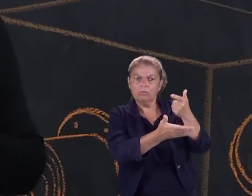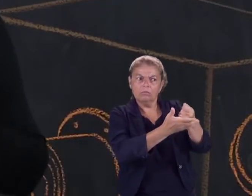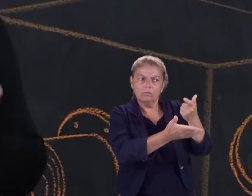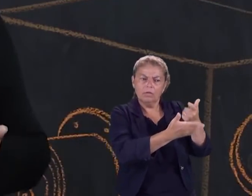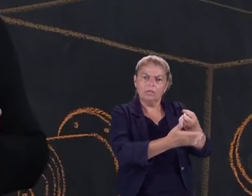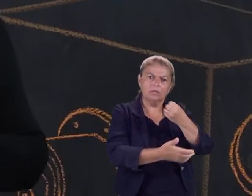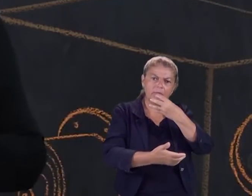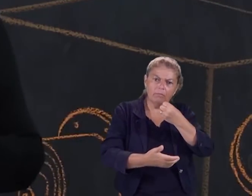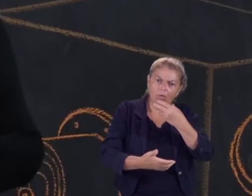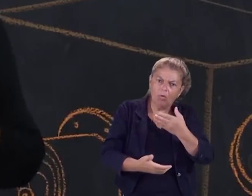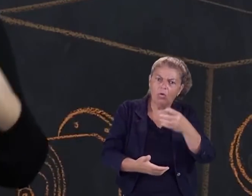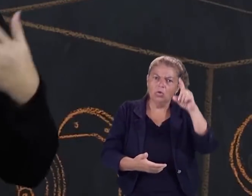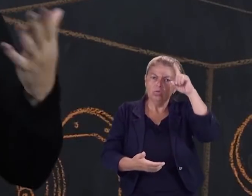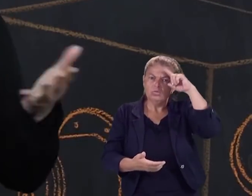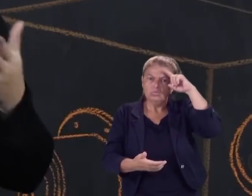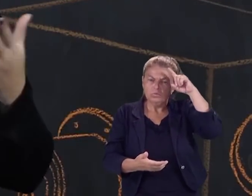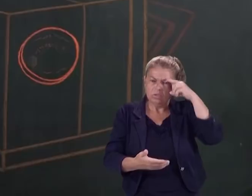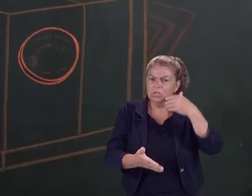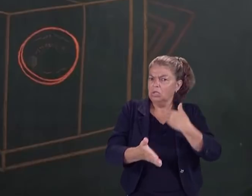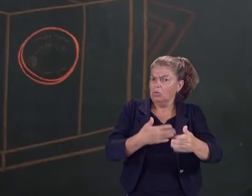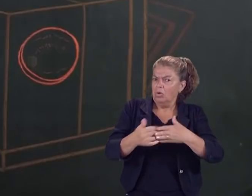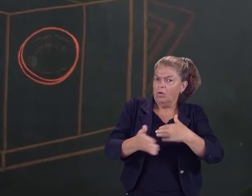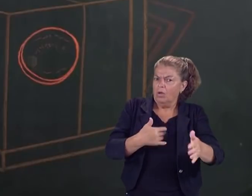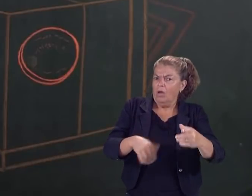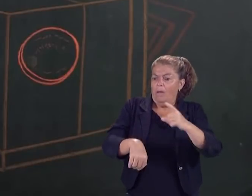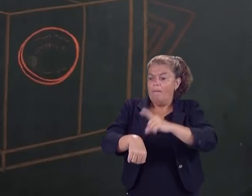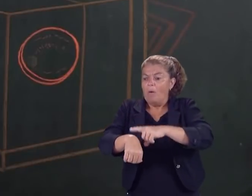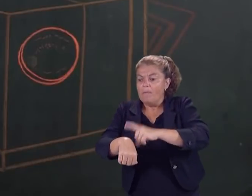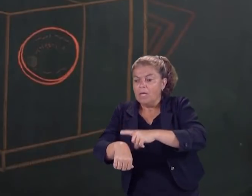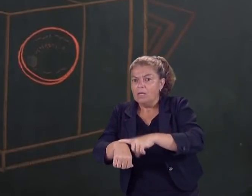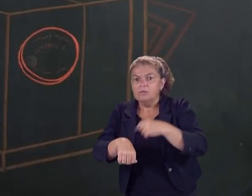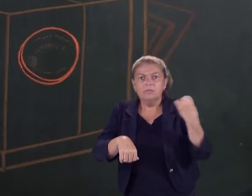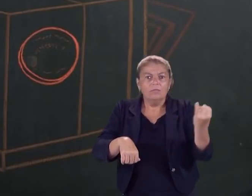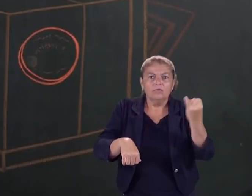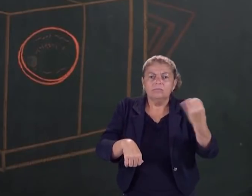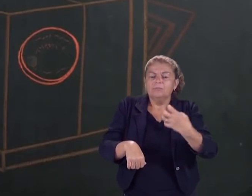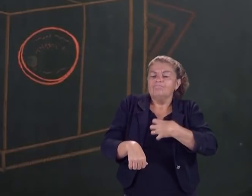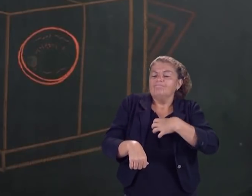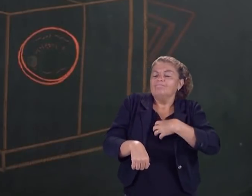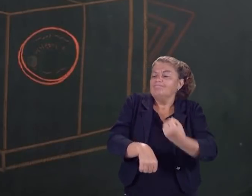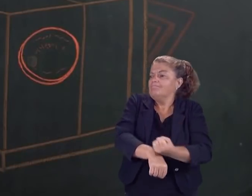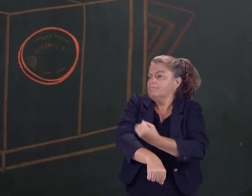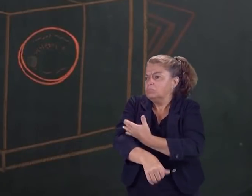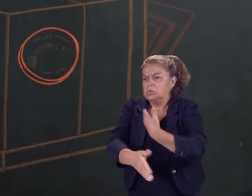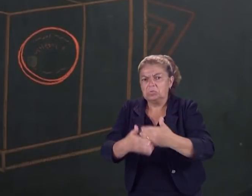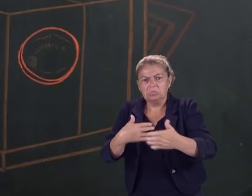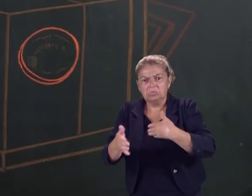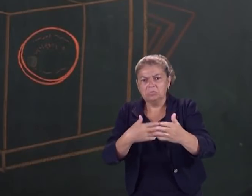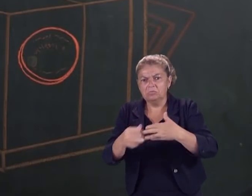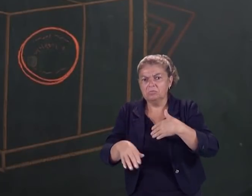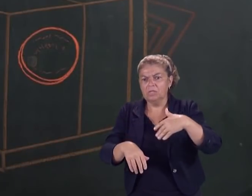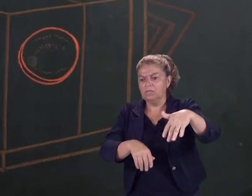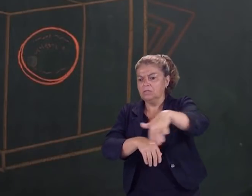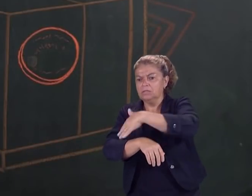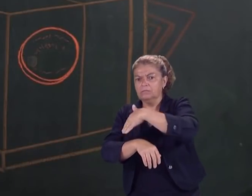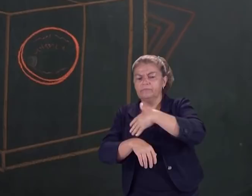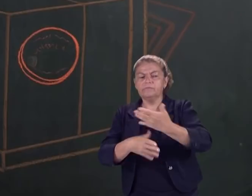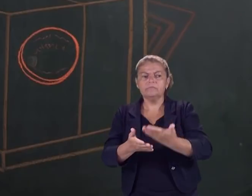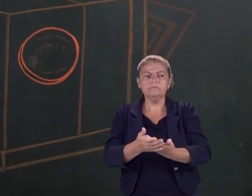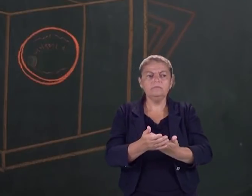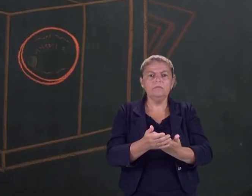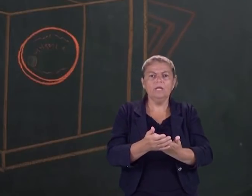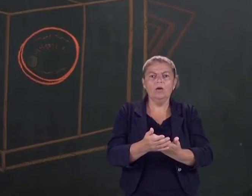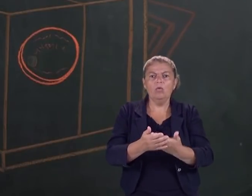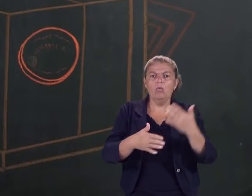registrar um dia a dia, seu retrato, enfim, uma cena do cotidiano a partir da fotografia e deixar as técnicas plásticas